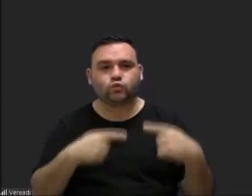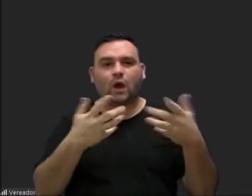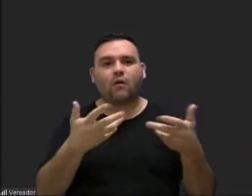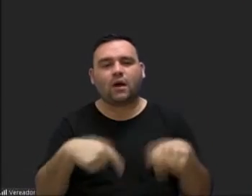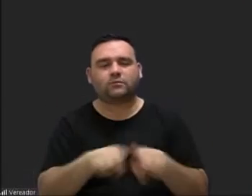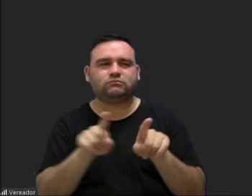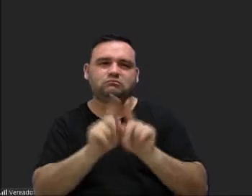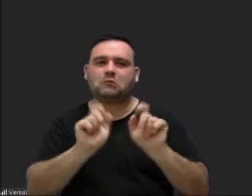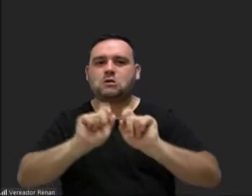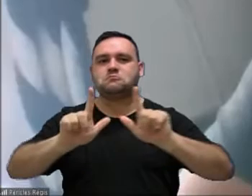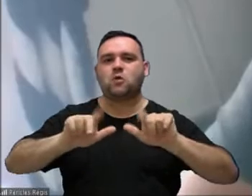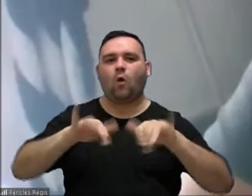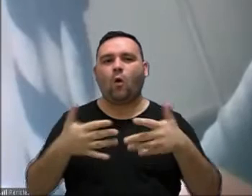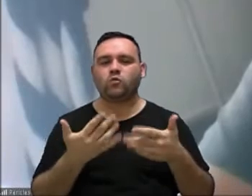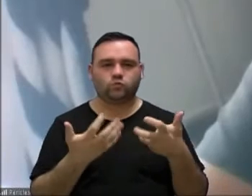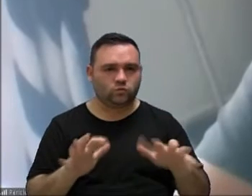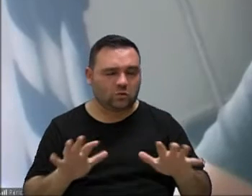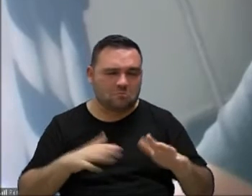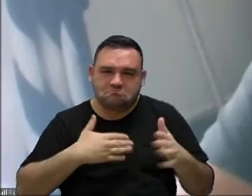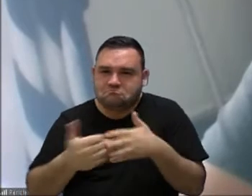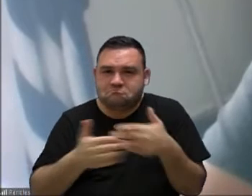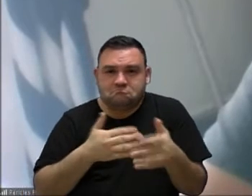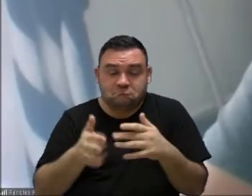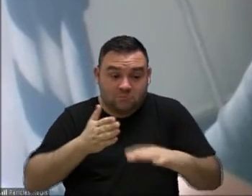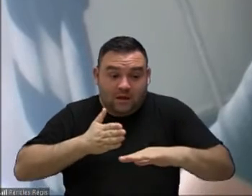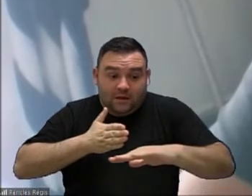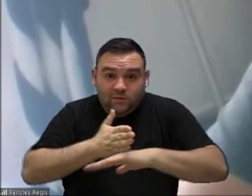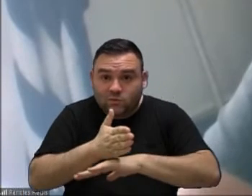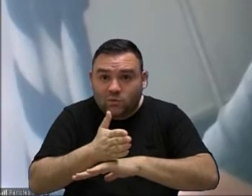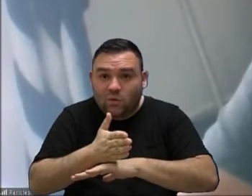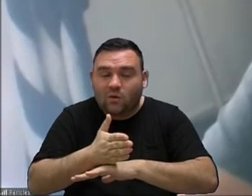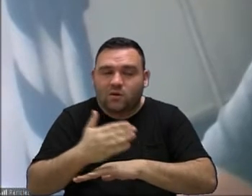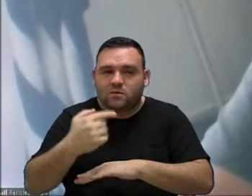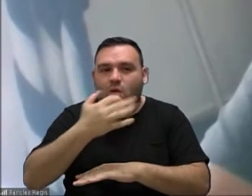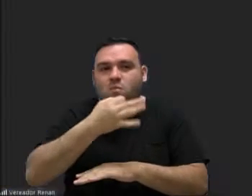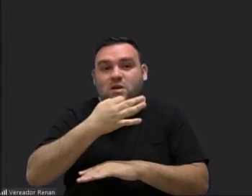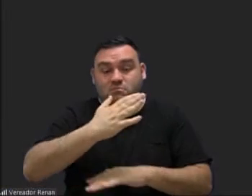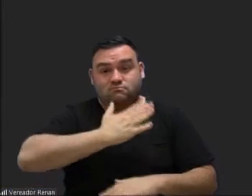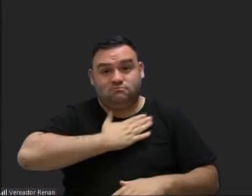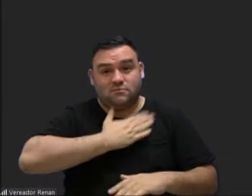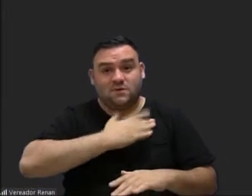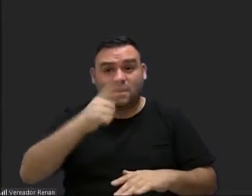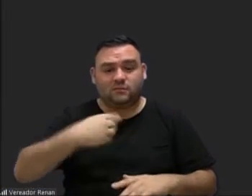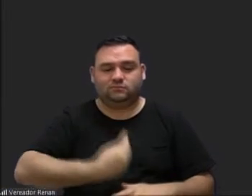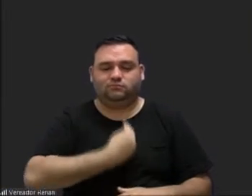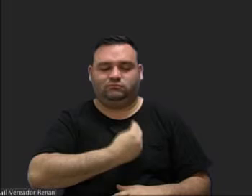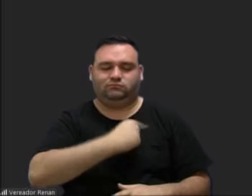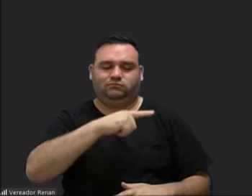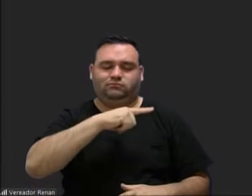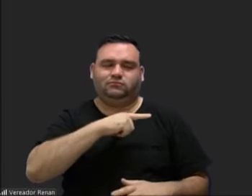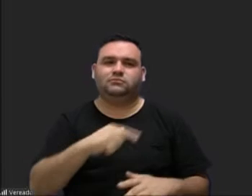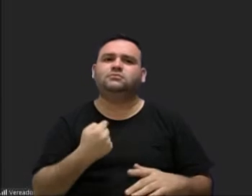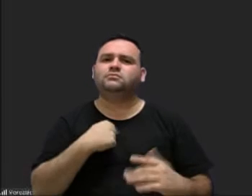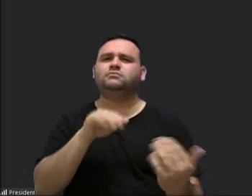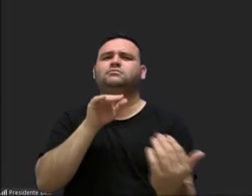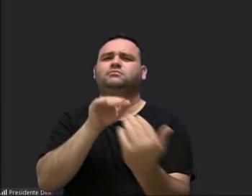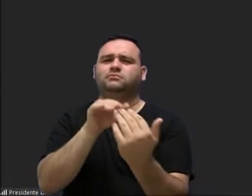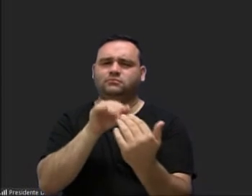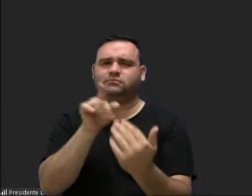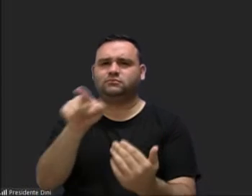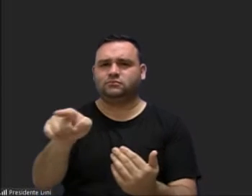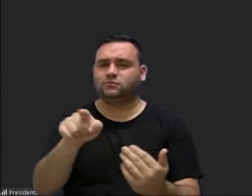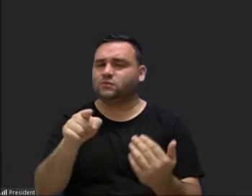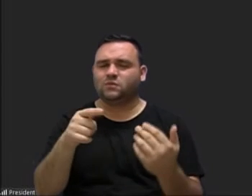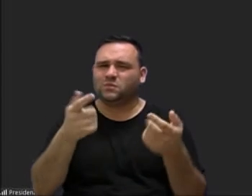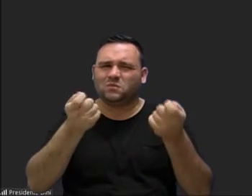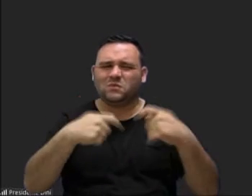se quer estar com tela aberta ou não logou logou no meu entendimento é presença dada eu concordo com você